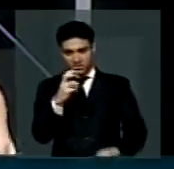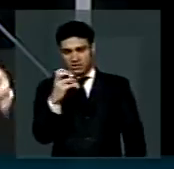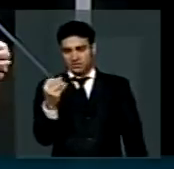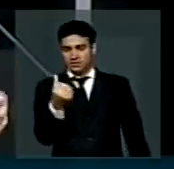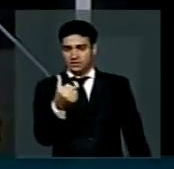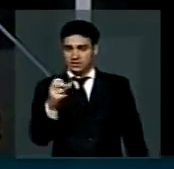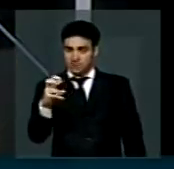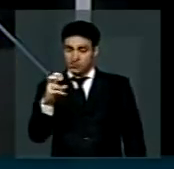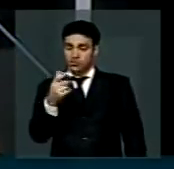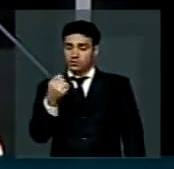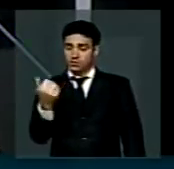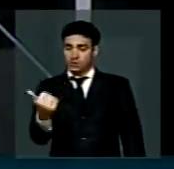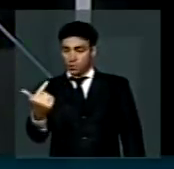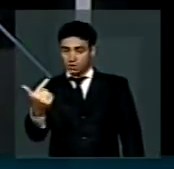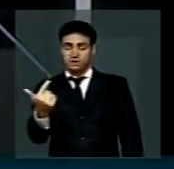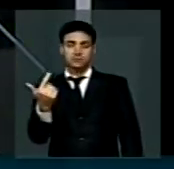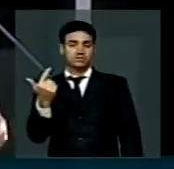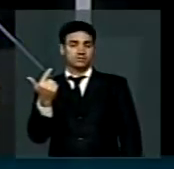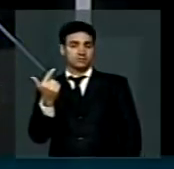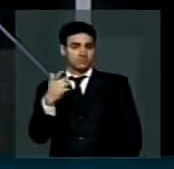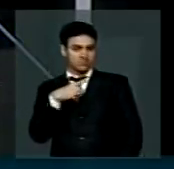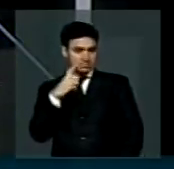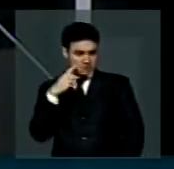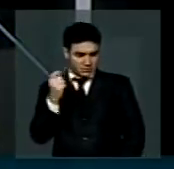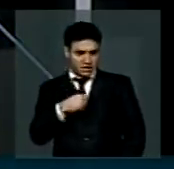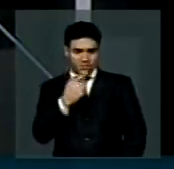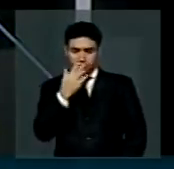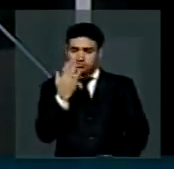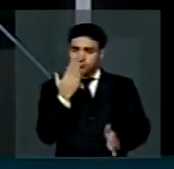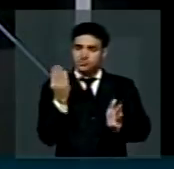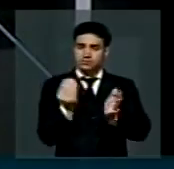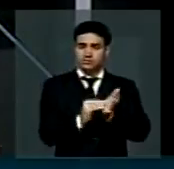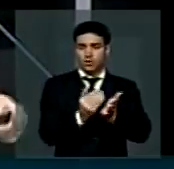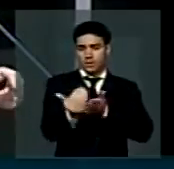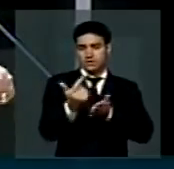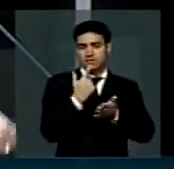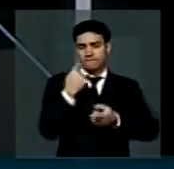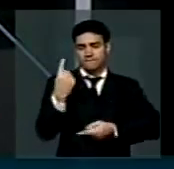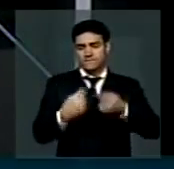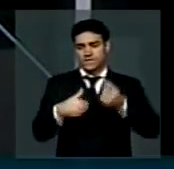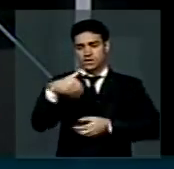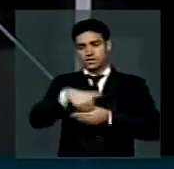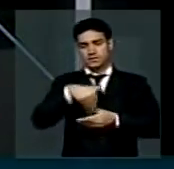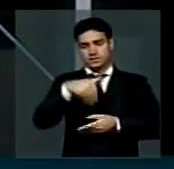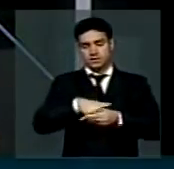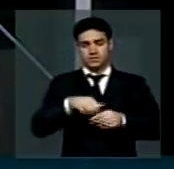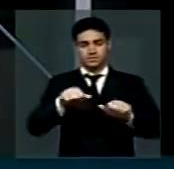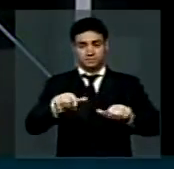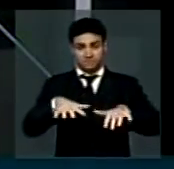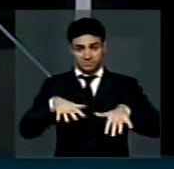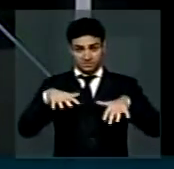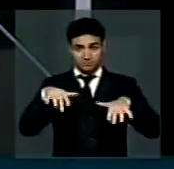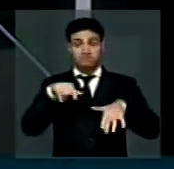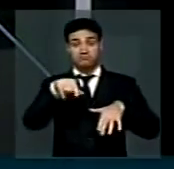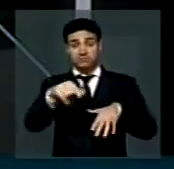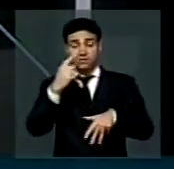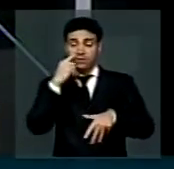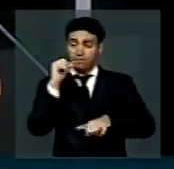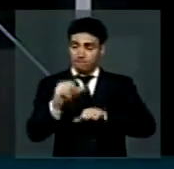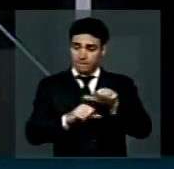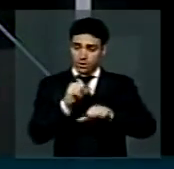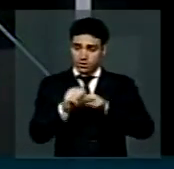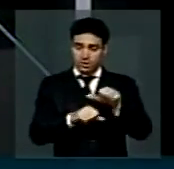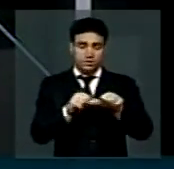3.565/2012, que se encontra em condições de ser incluso na pauta de votação em plenário. Essas mudanças